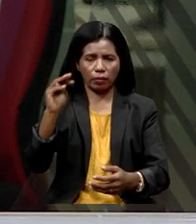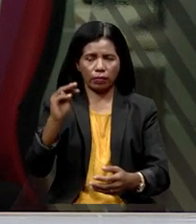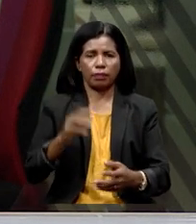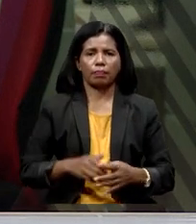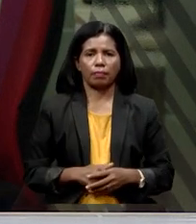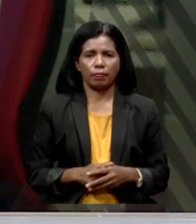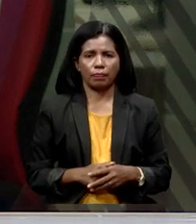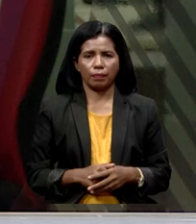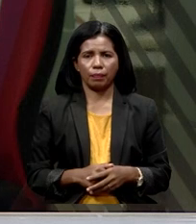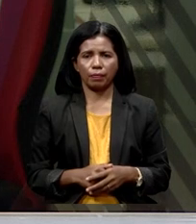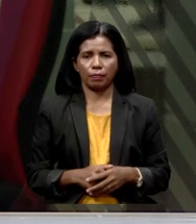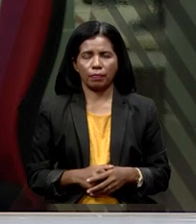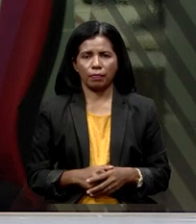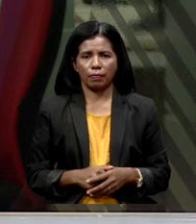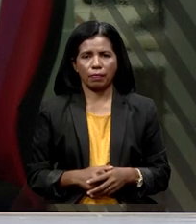médico.